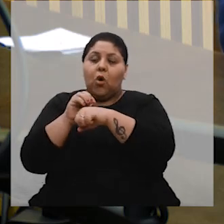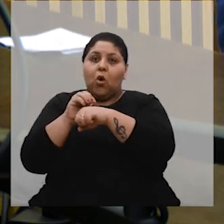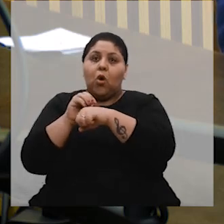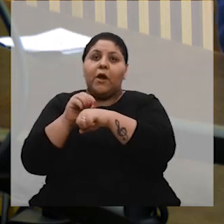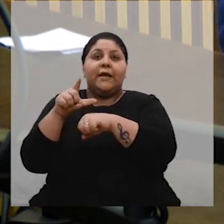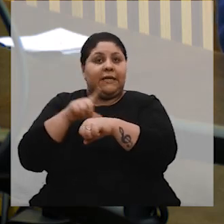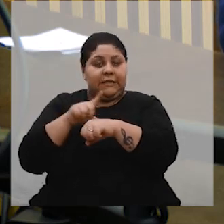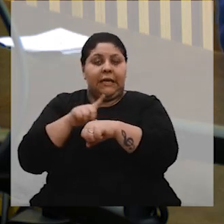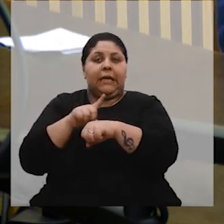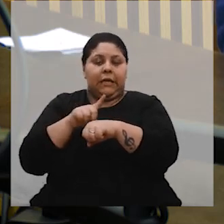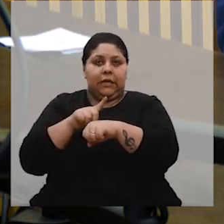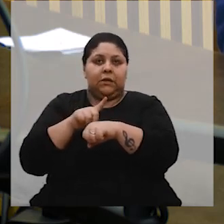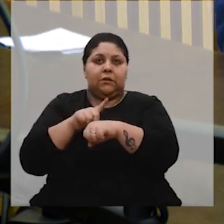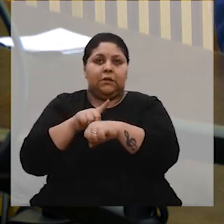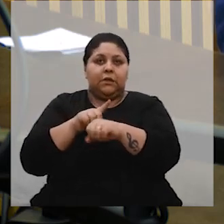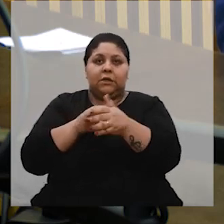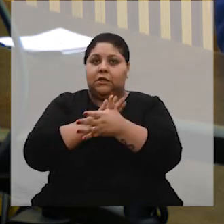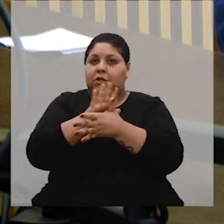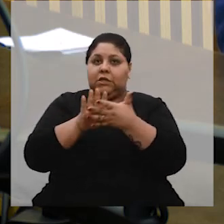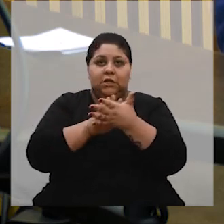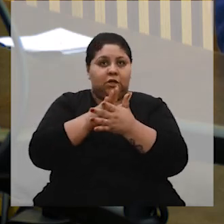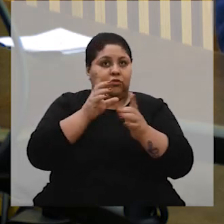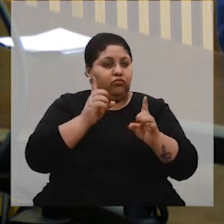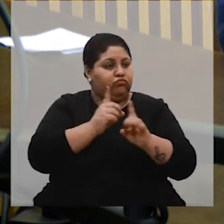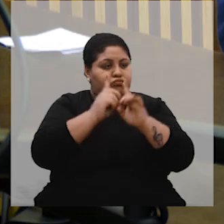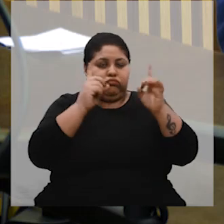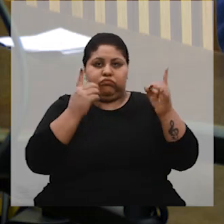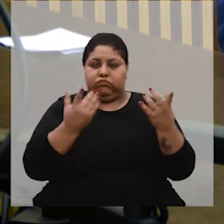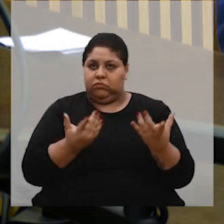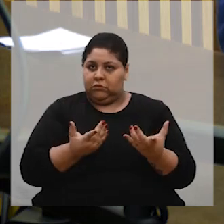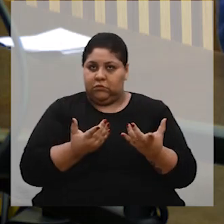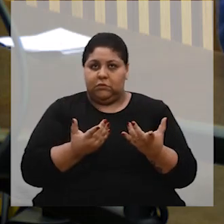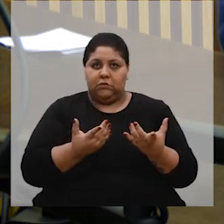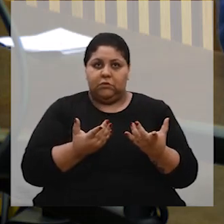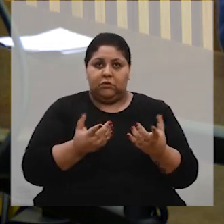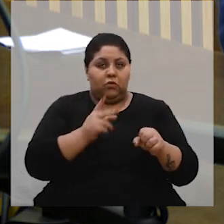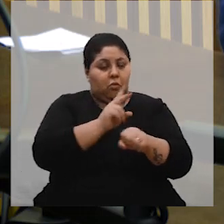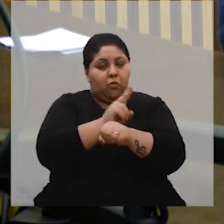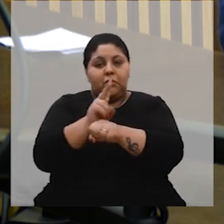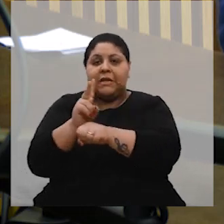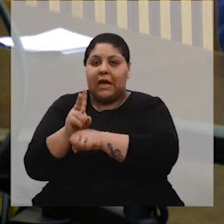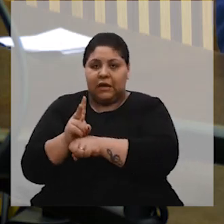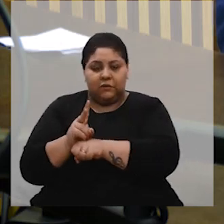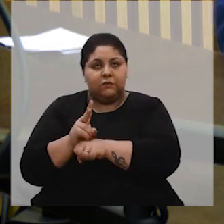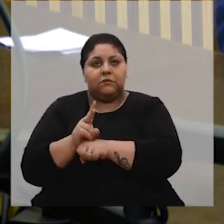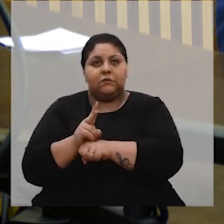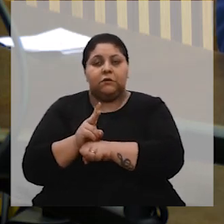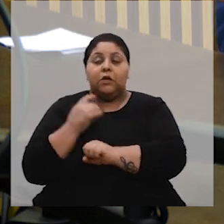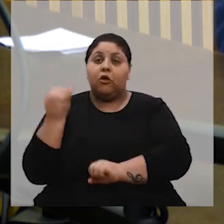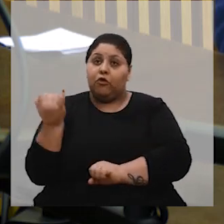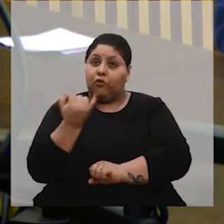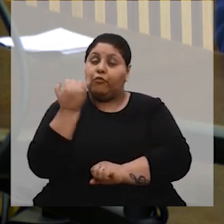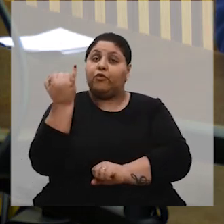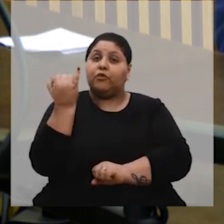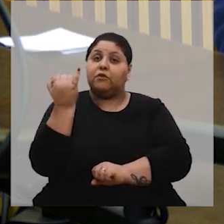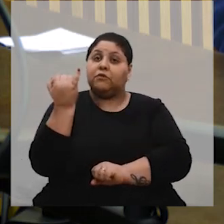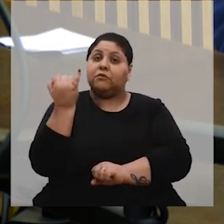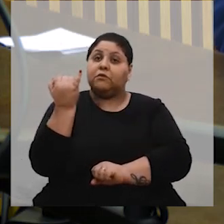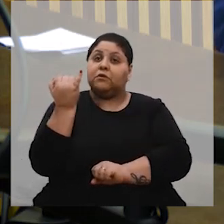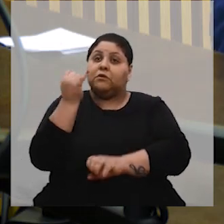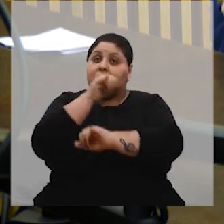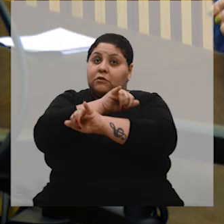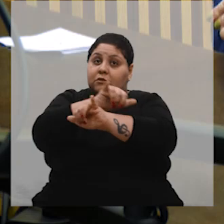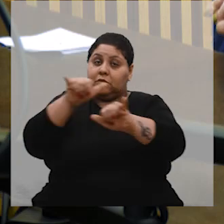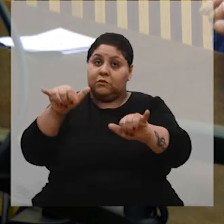contaminada pelo vírus da hepatite C. Nem todos estão diagnosticados, nem todos estão tratados. Então, isso é importante